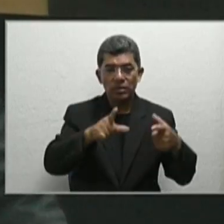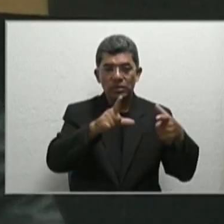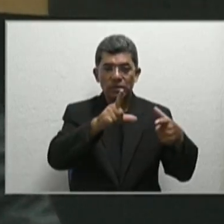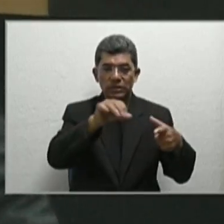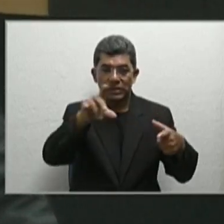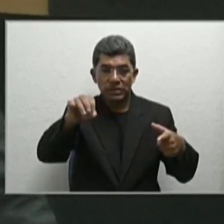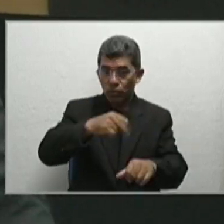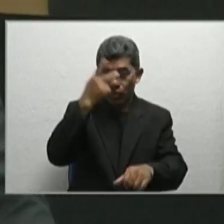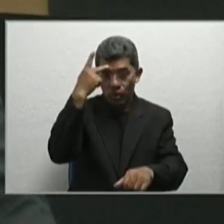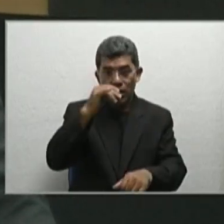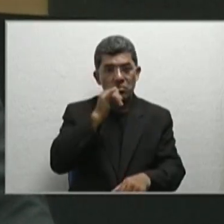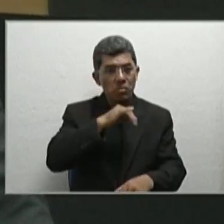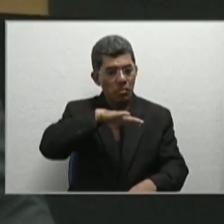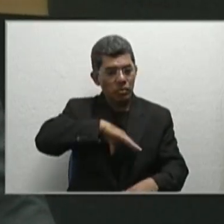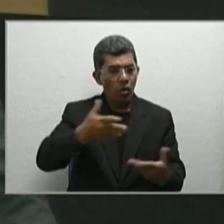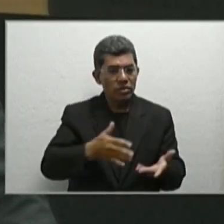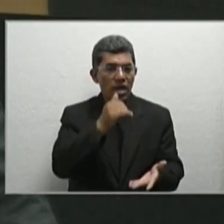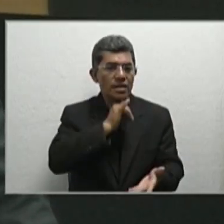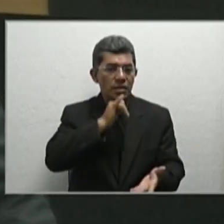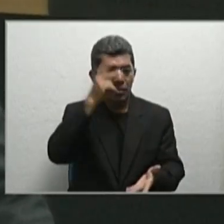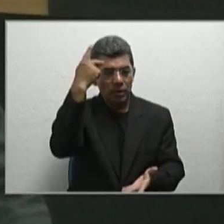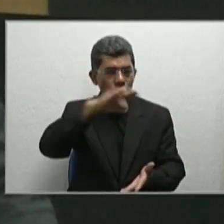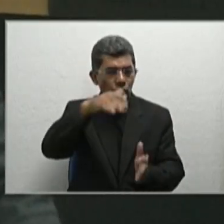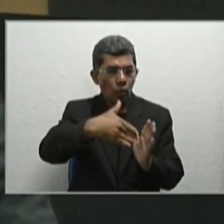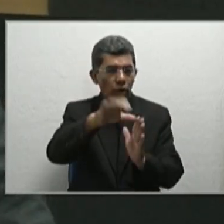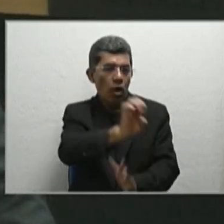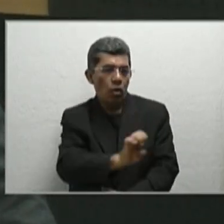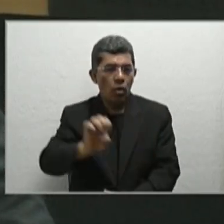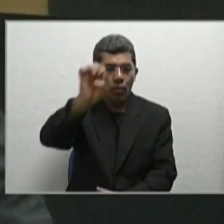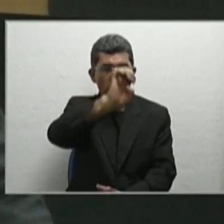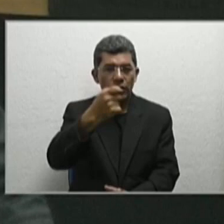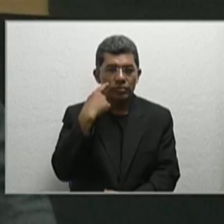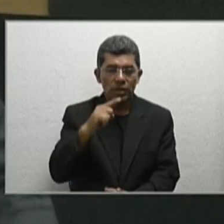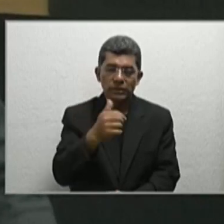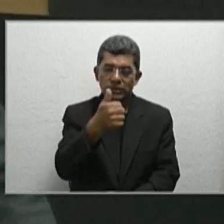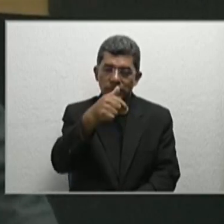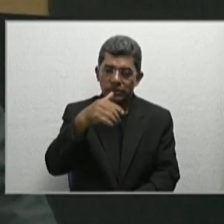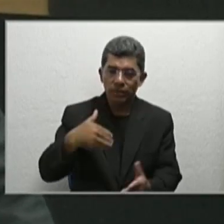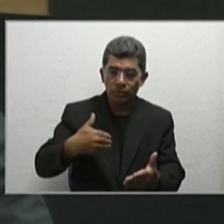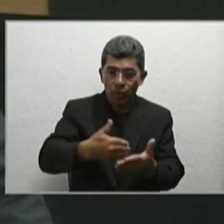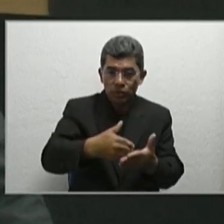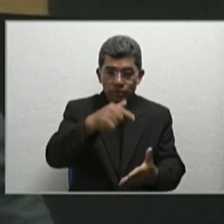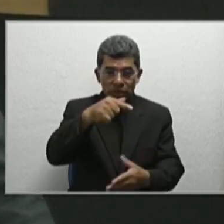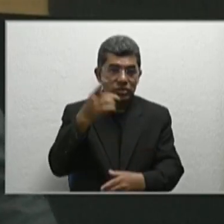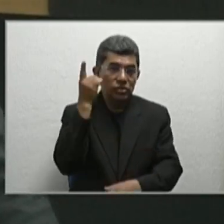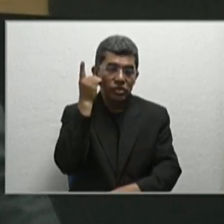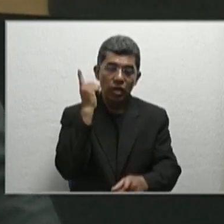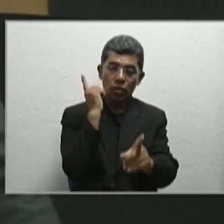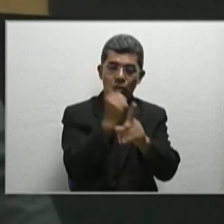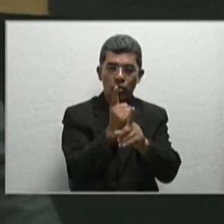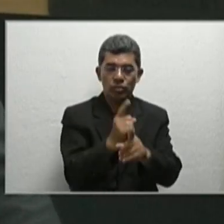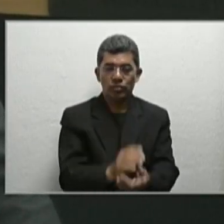descarte de resíduos. E acontece ali agora, vai acontecer agora nos próximos 7 dias, o encontro